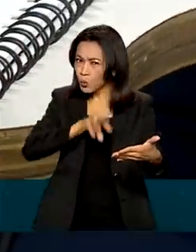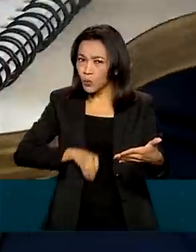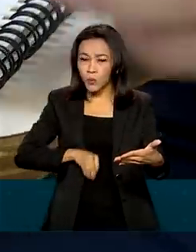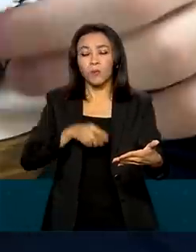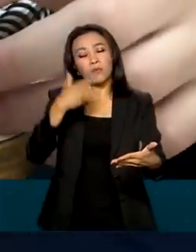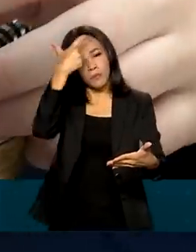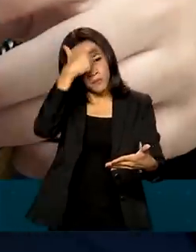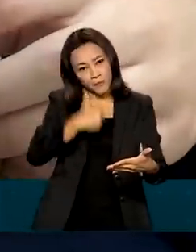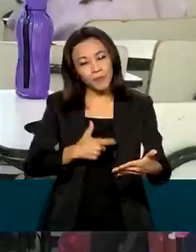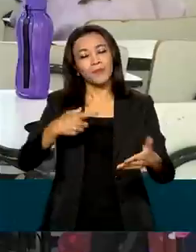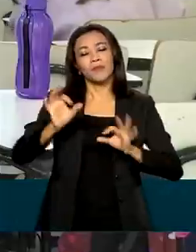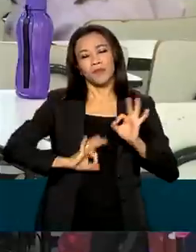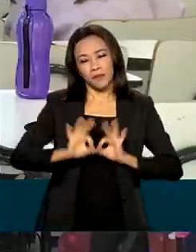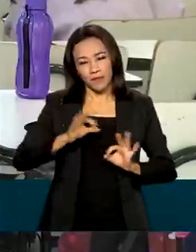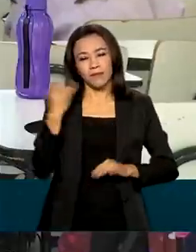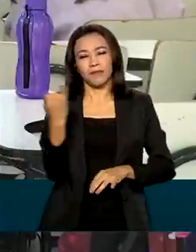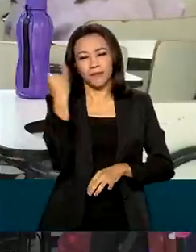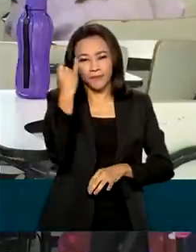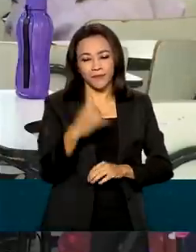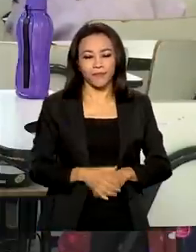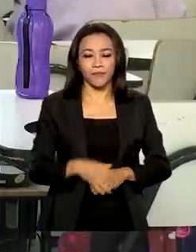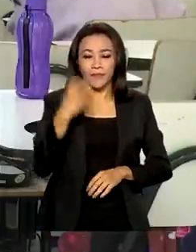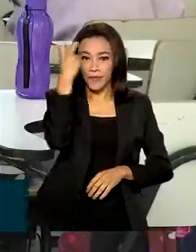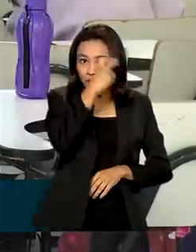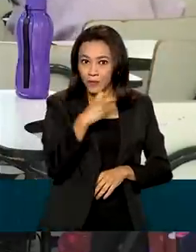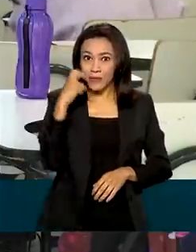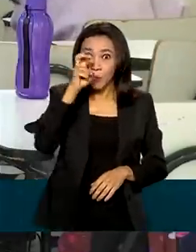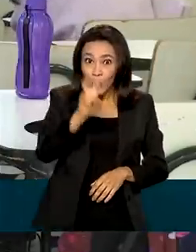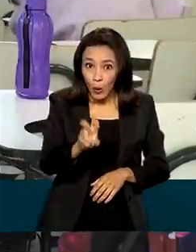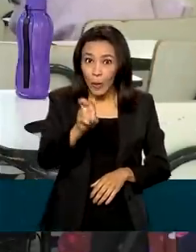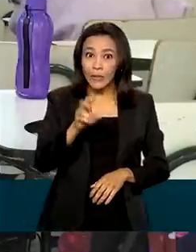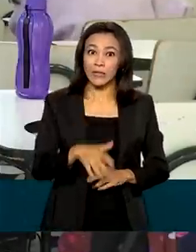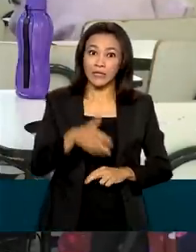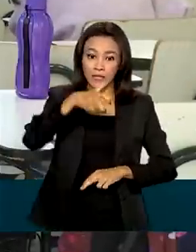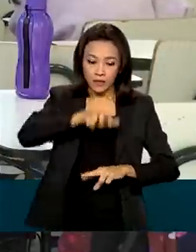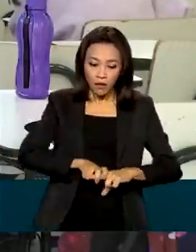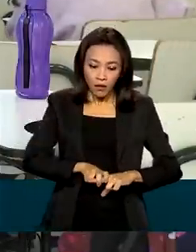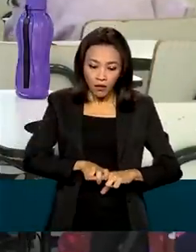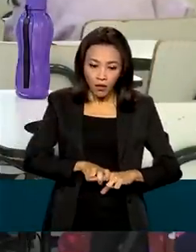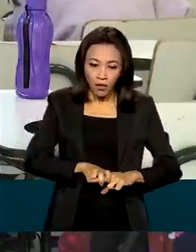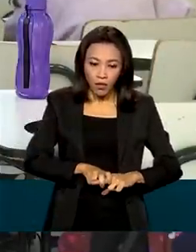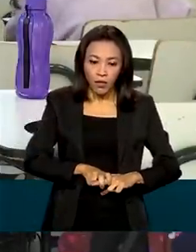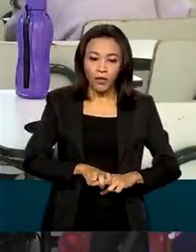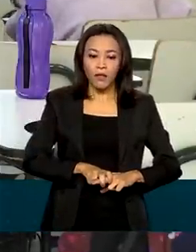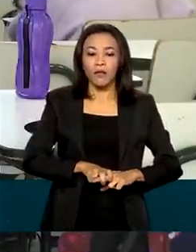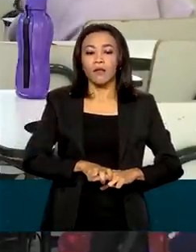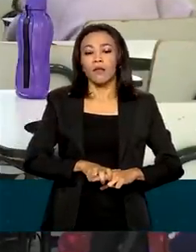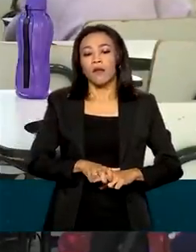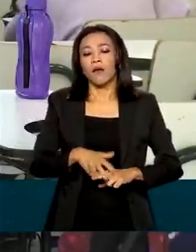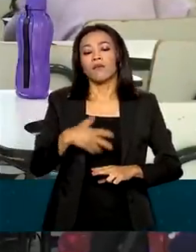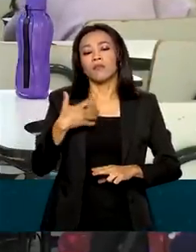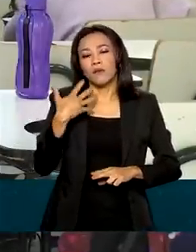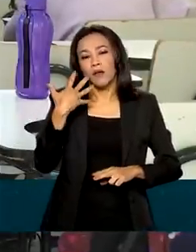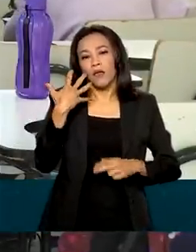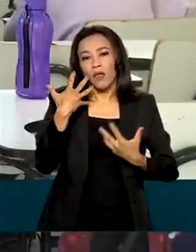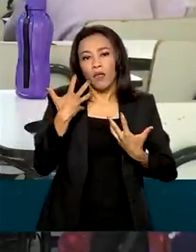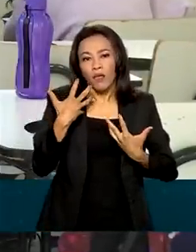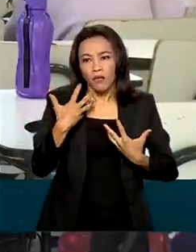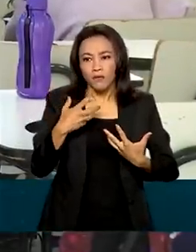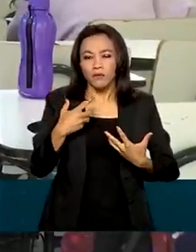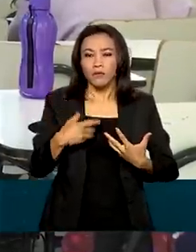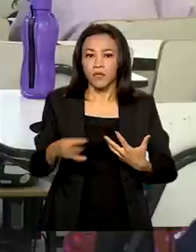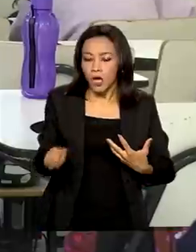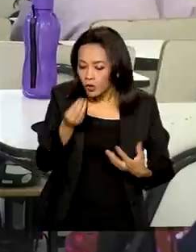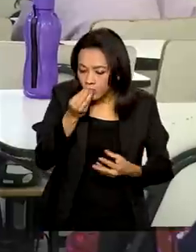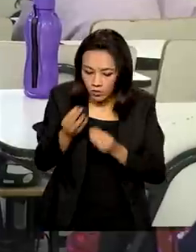é importante então você fica lá e você começa a mudar o seu humor ao longo do tempo você precisa trazer